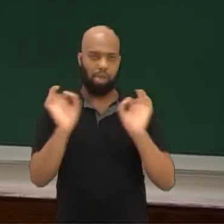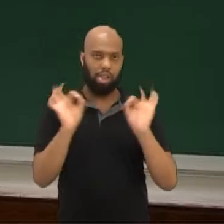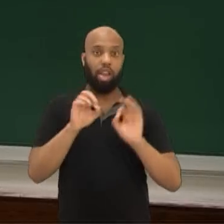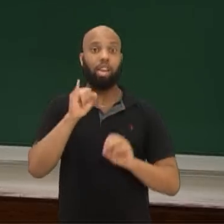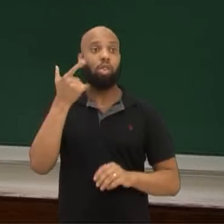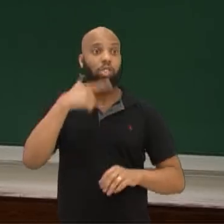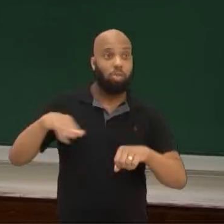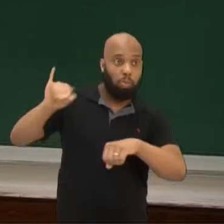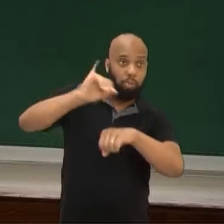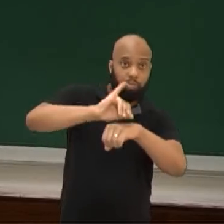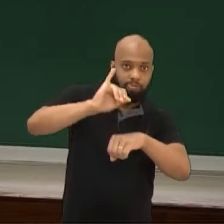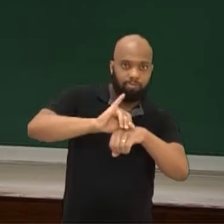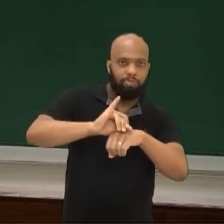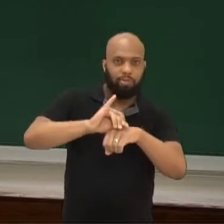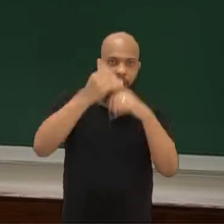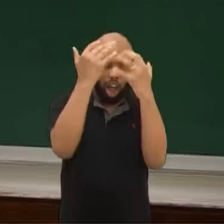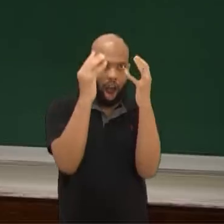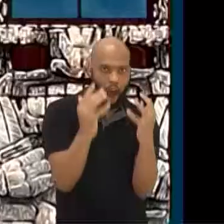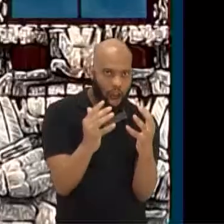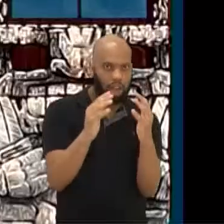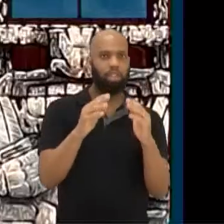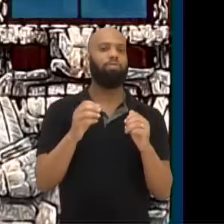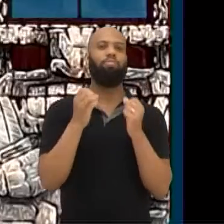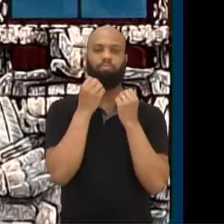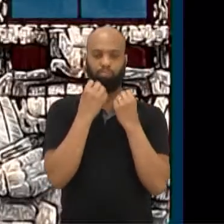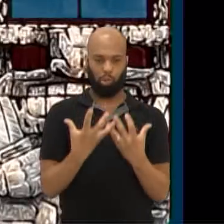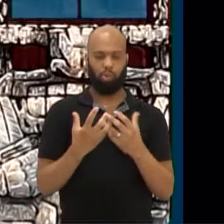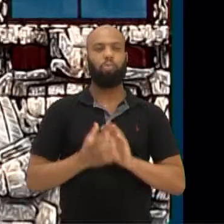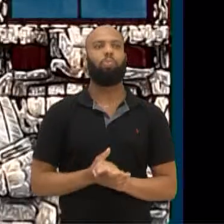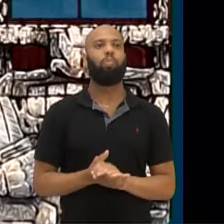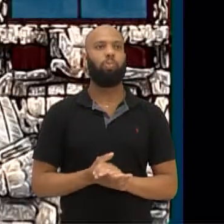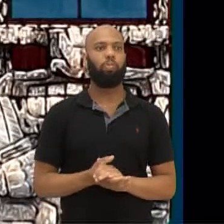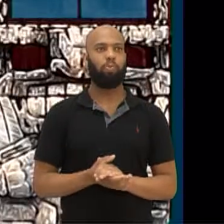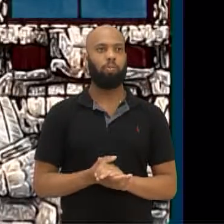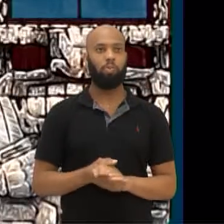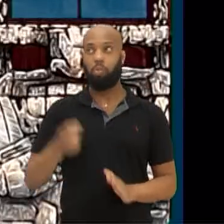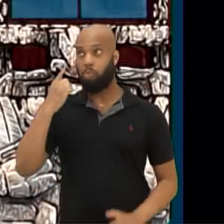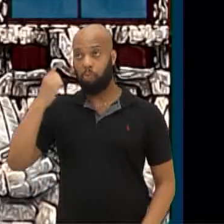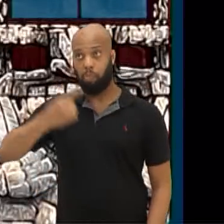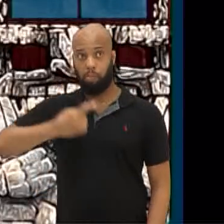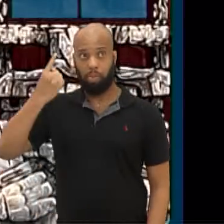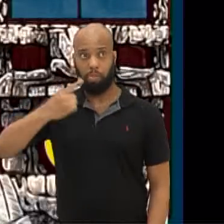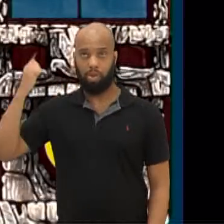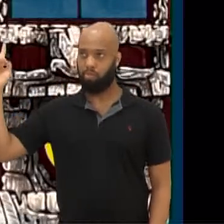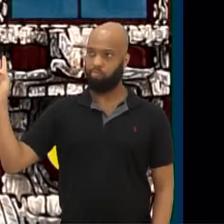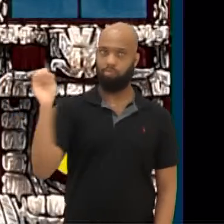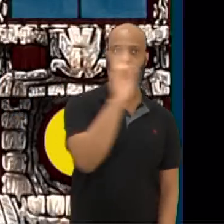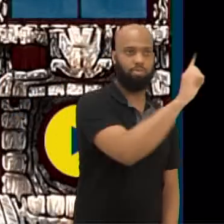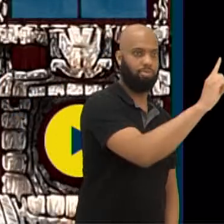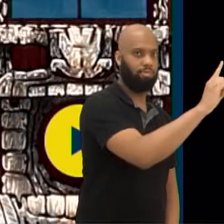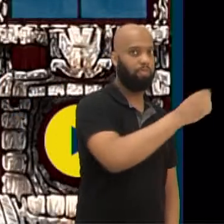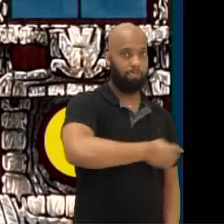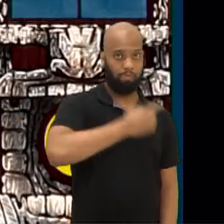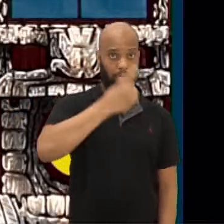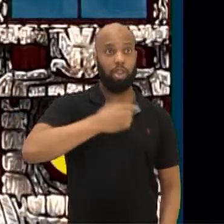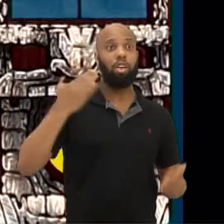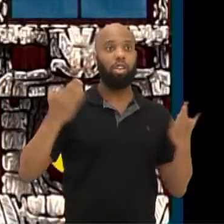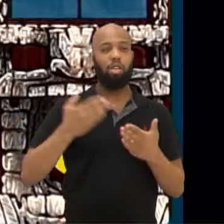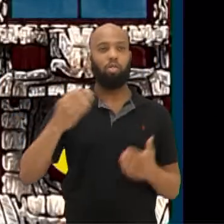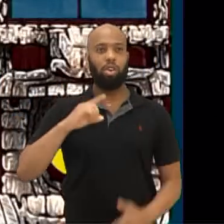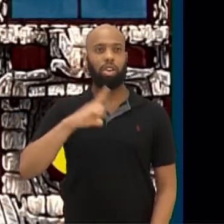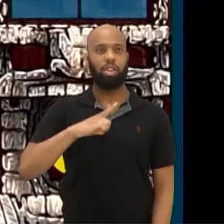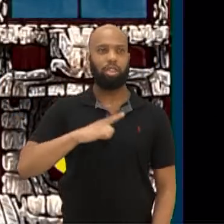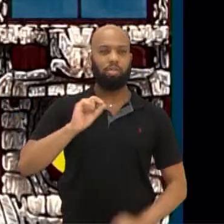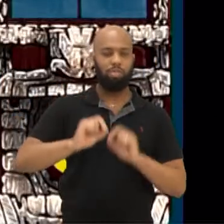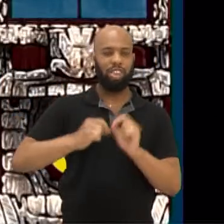é nosso objetivo, né? Então, vamos colocar agora esse primeiro até aqui, certo? Agora, vamos pegar o que está